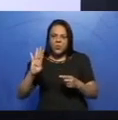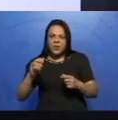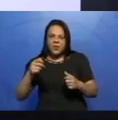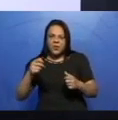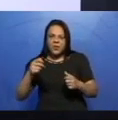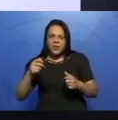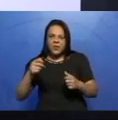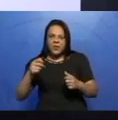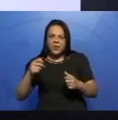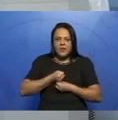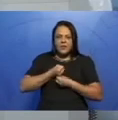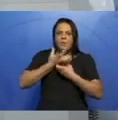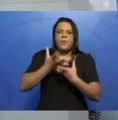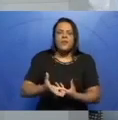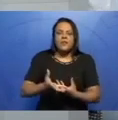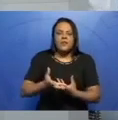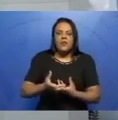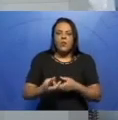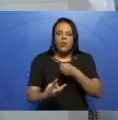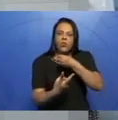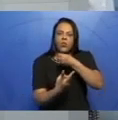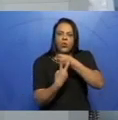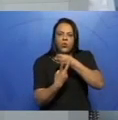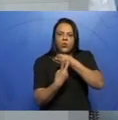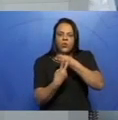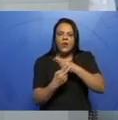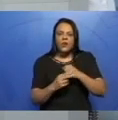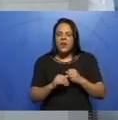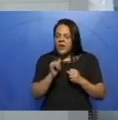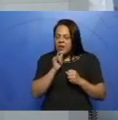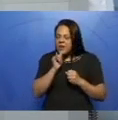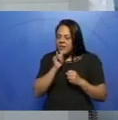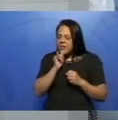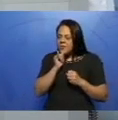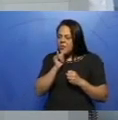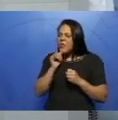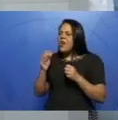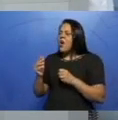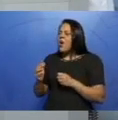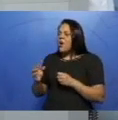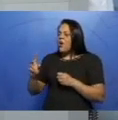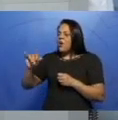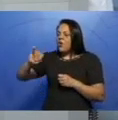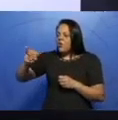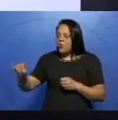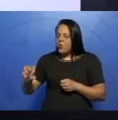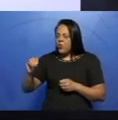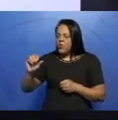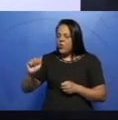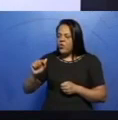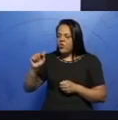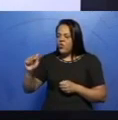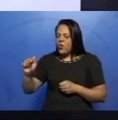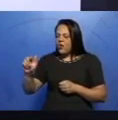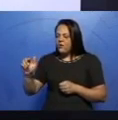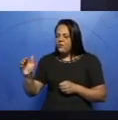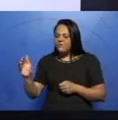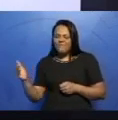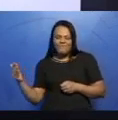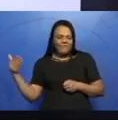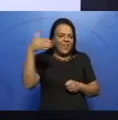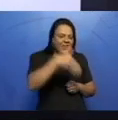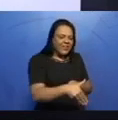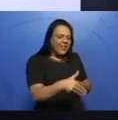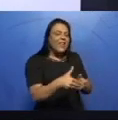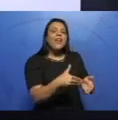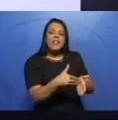com expressão adverbial. Com certeza, João chegará a tempo. Esse com certeza já está falando, já está